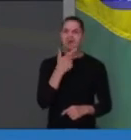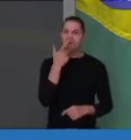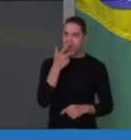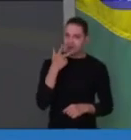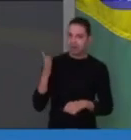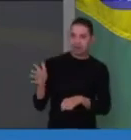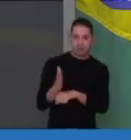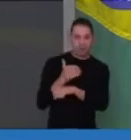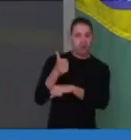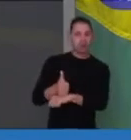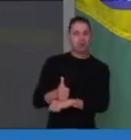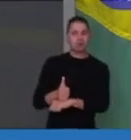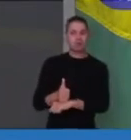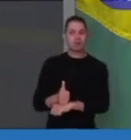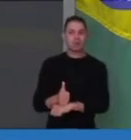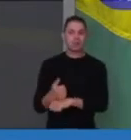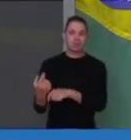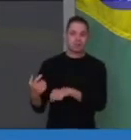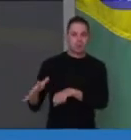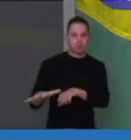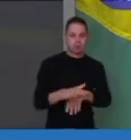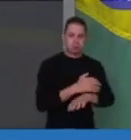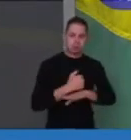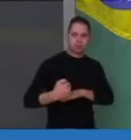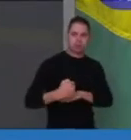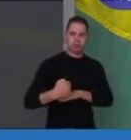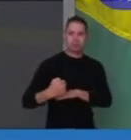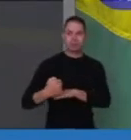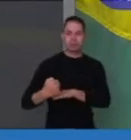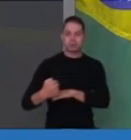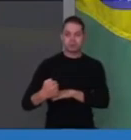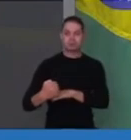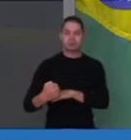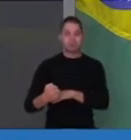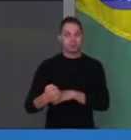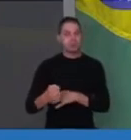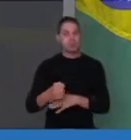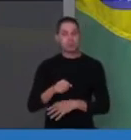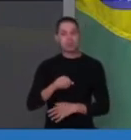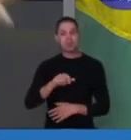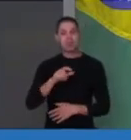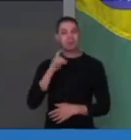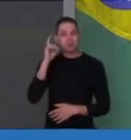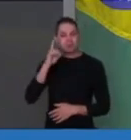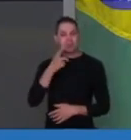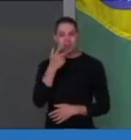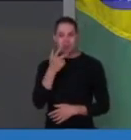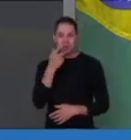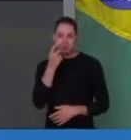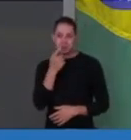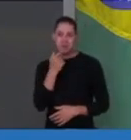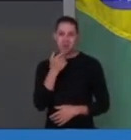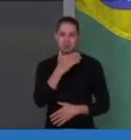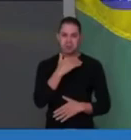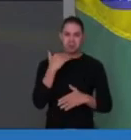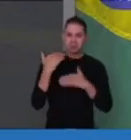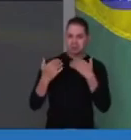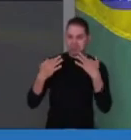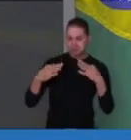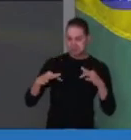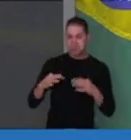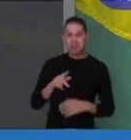mesmos diziam, é o contragolpe. O deputado Lindbergh cansou de falar, vai haver banho de sangue nesse país. A presidente